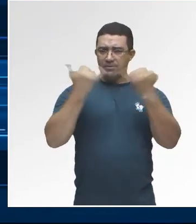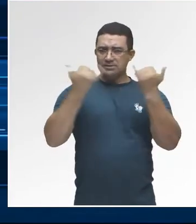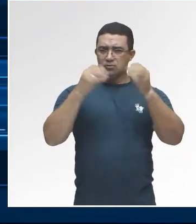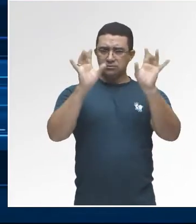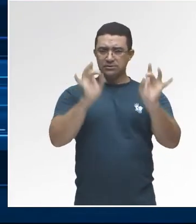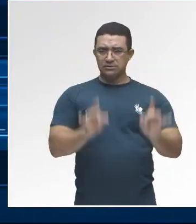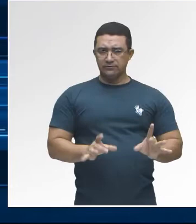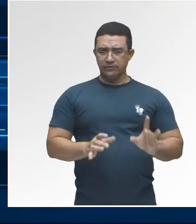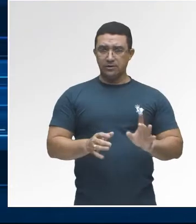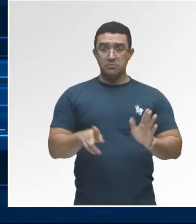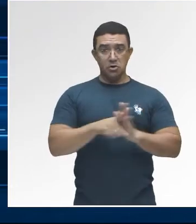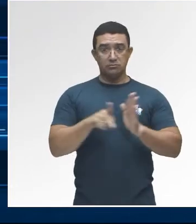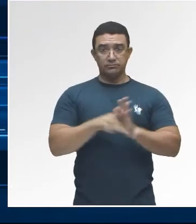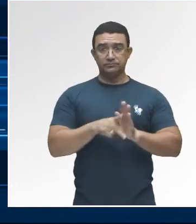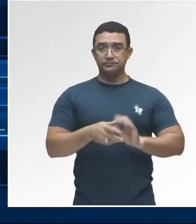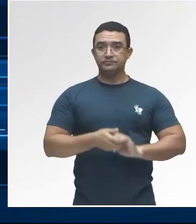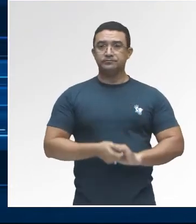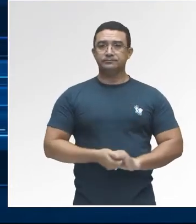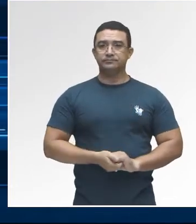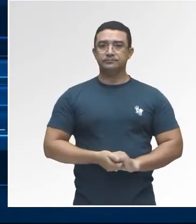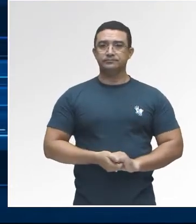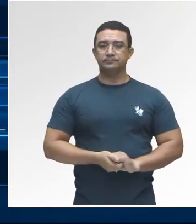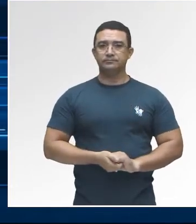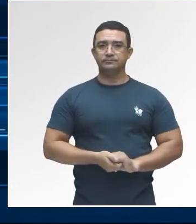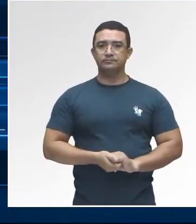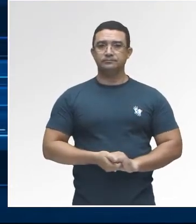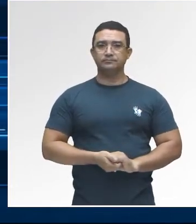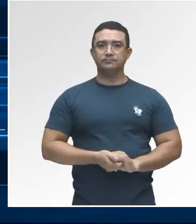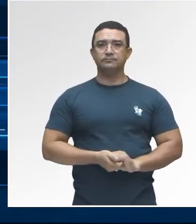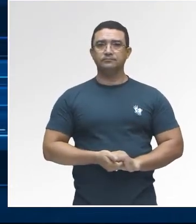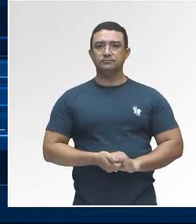certo? Tem mais coisas sim, vamos lá, continuando.